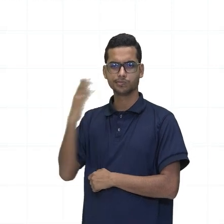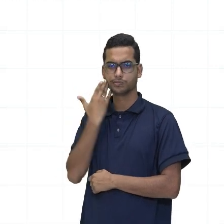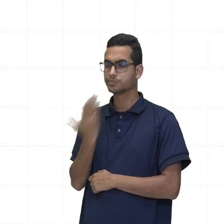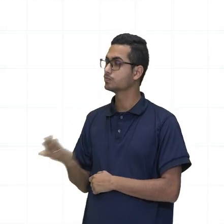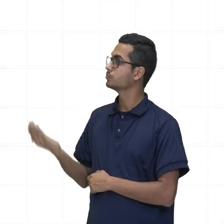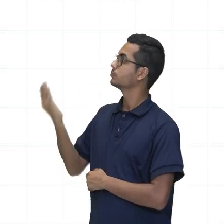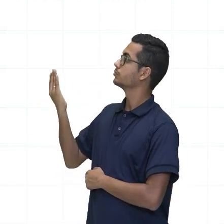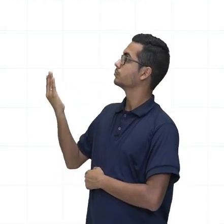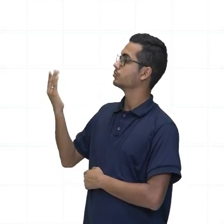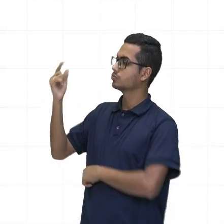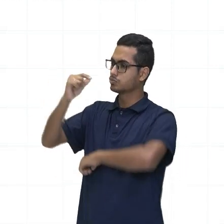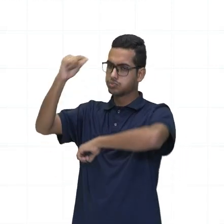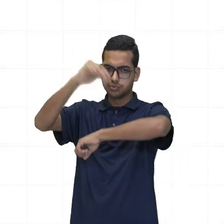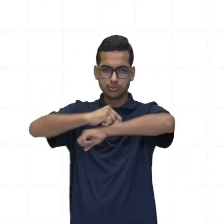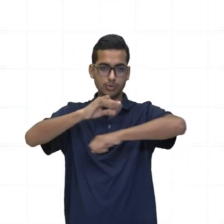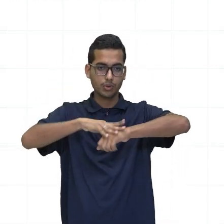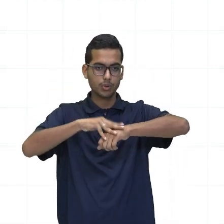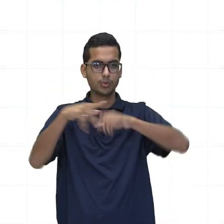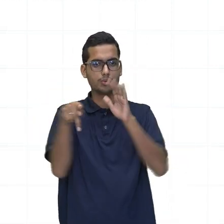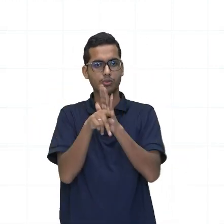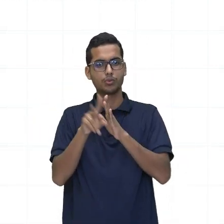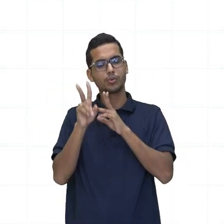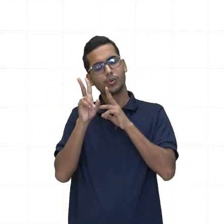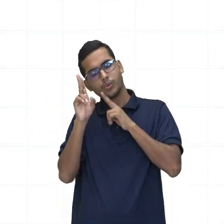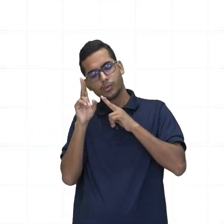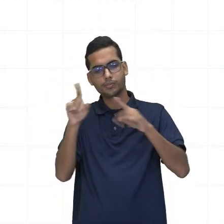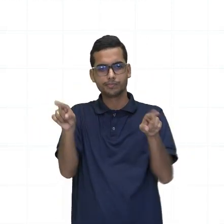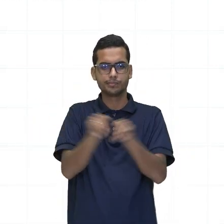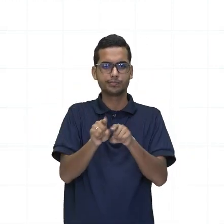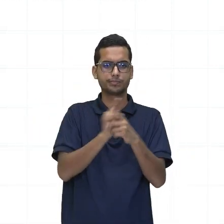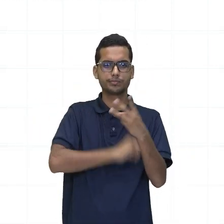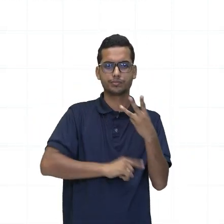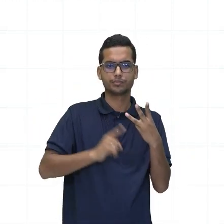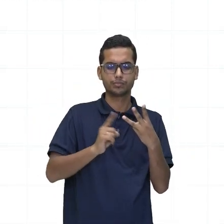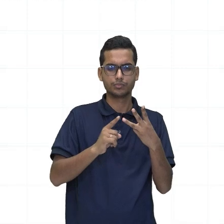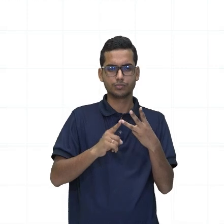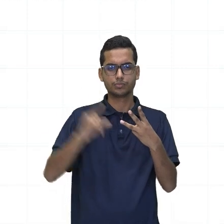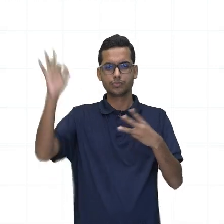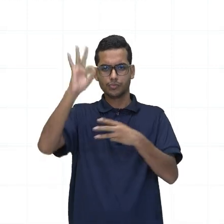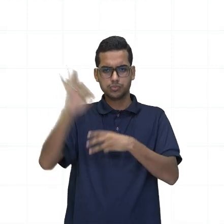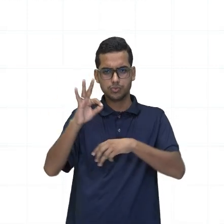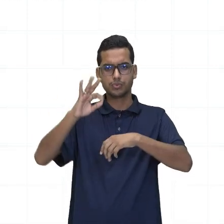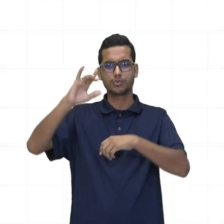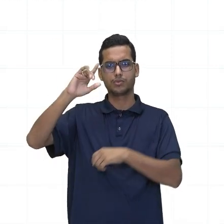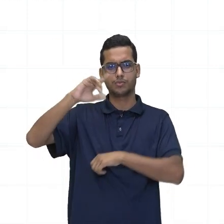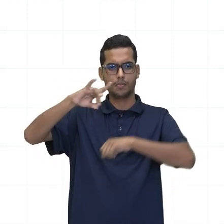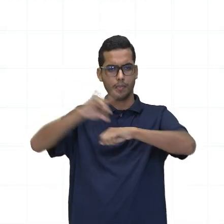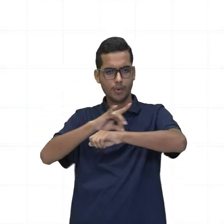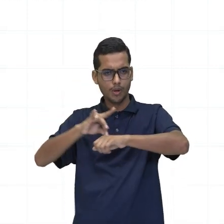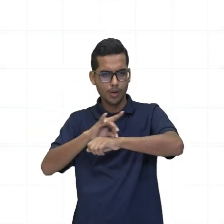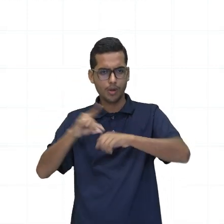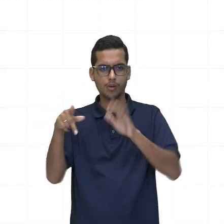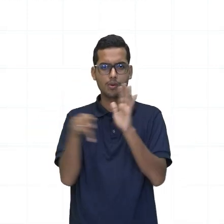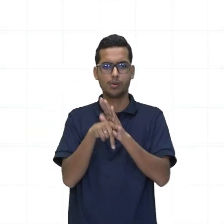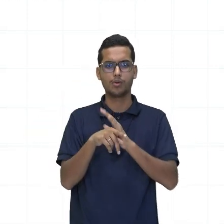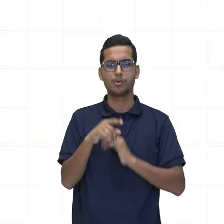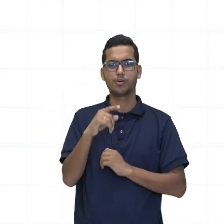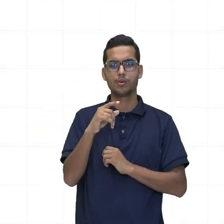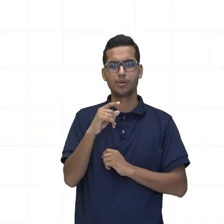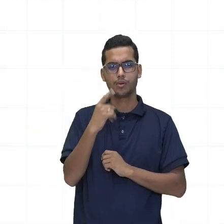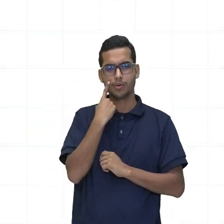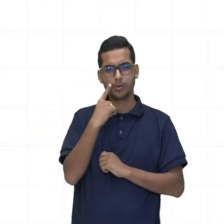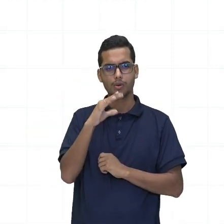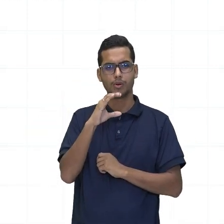doença do sono, e moscas pretas, que podem causar oncocercose, que é a cegueira dos rios. Então, são insetos